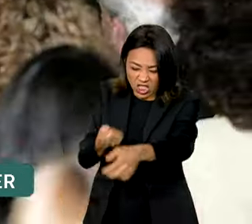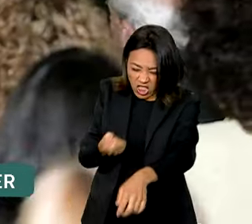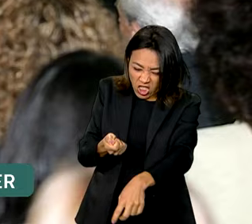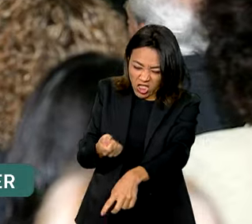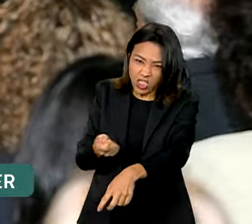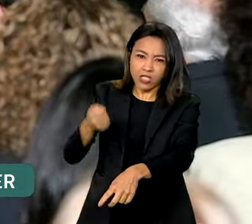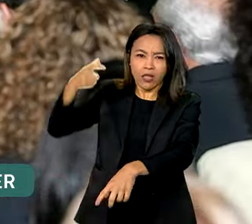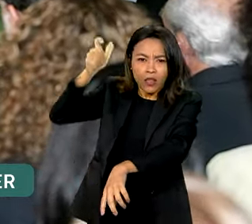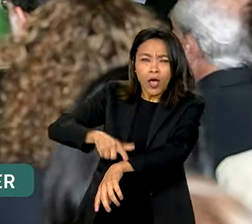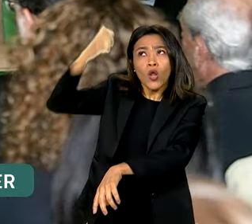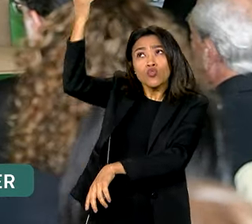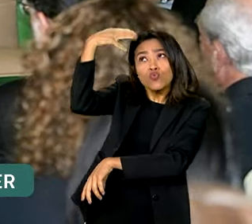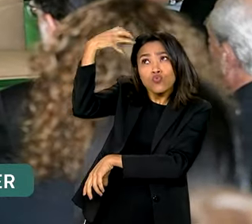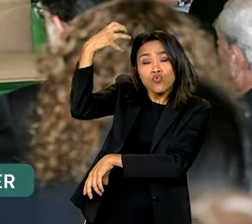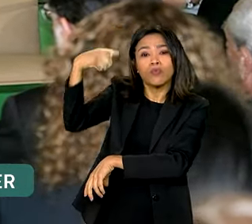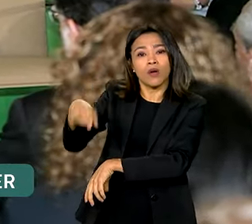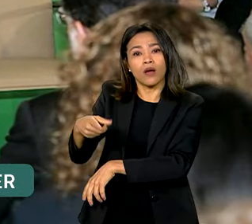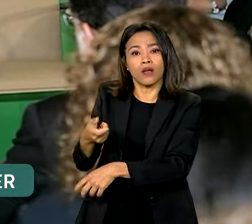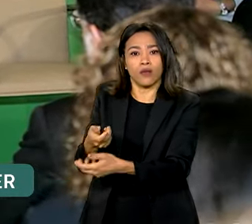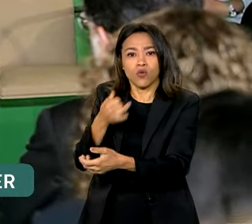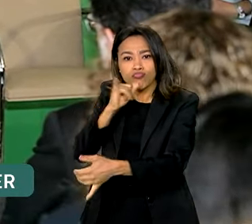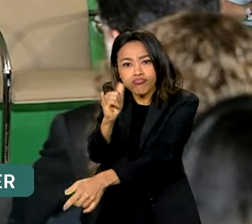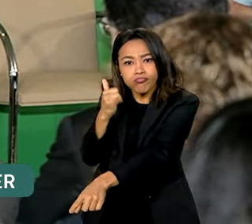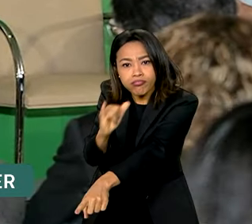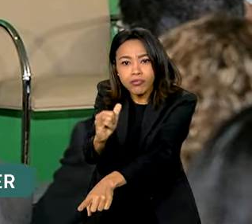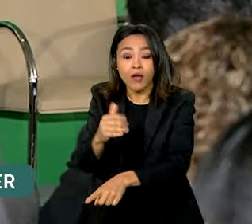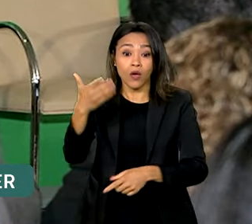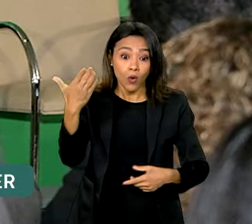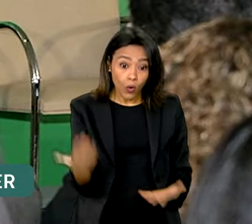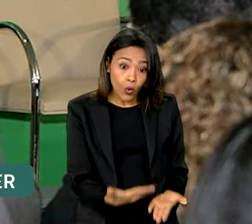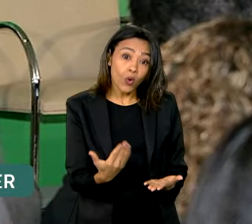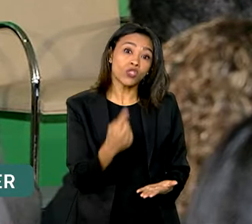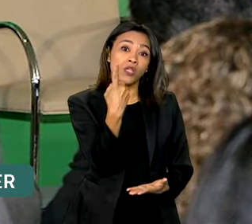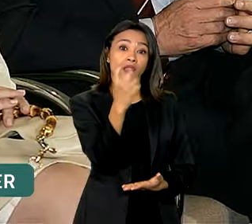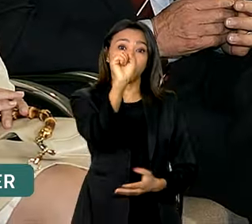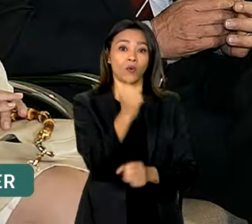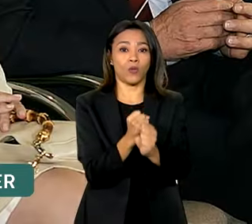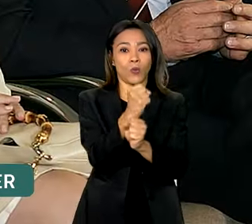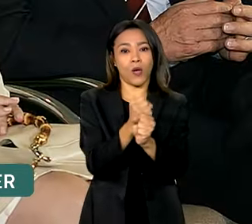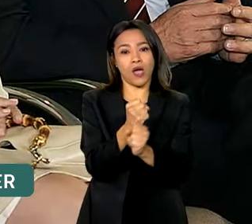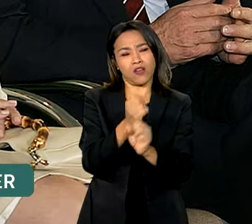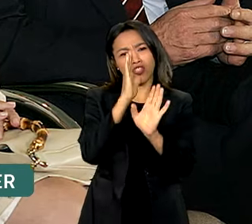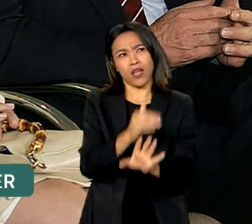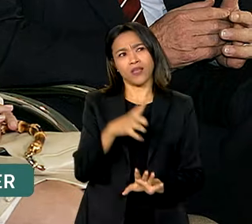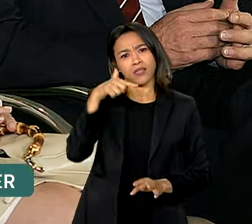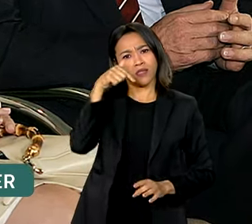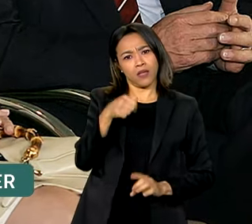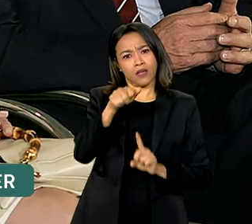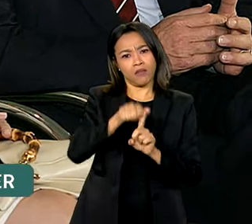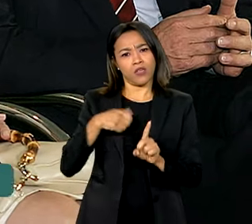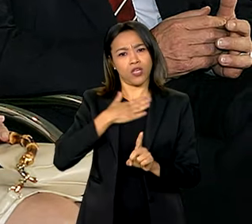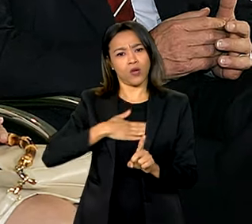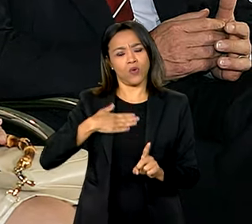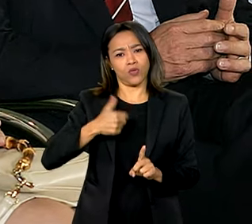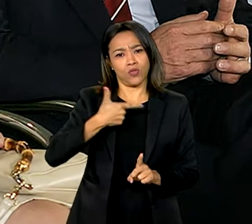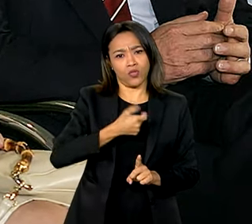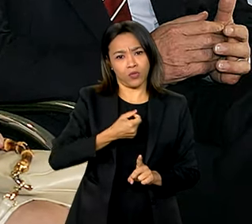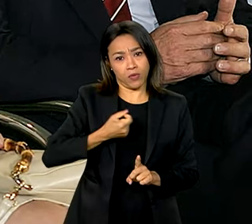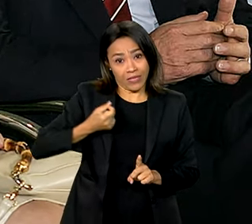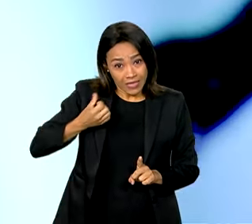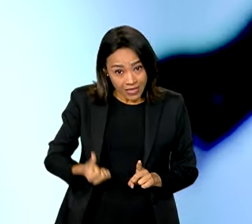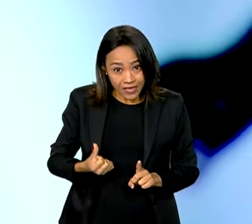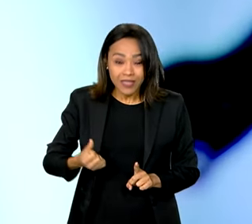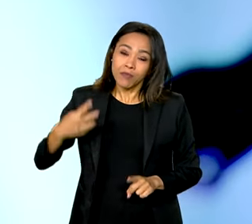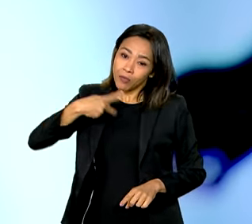banho. Hoje, 18 anos depois, a Lei Maria da Penha, sancionada em 7 de agosto de 2006 pelo presidente